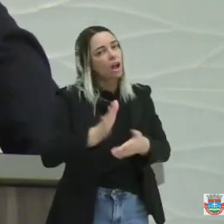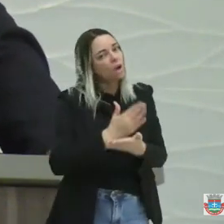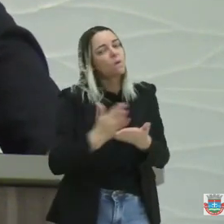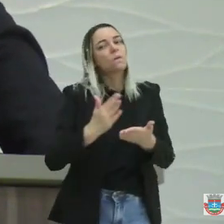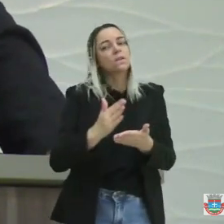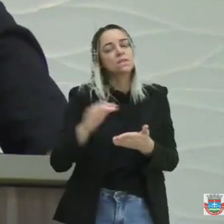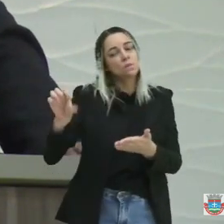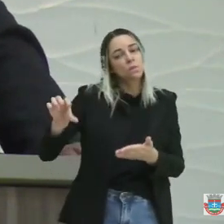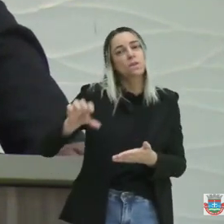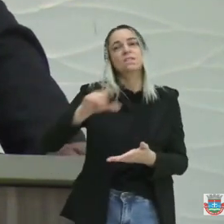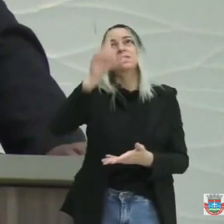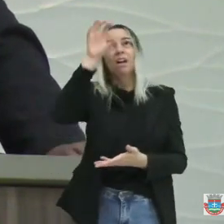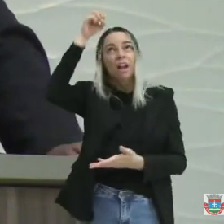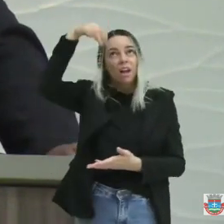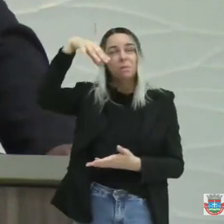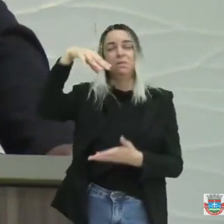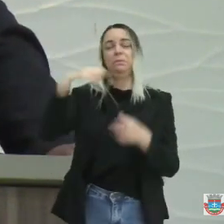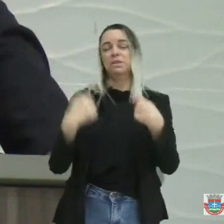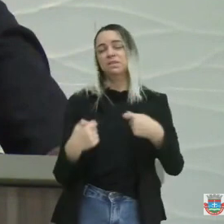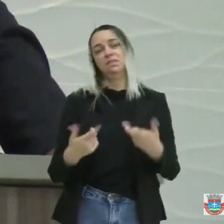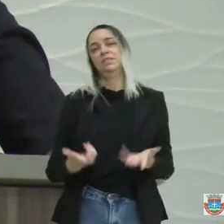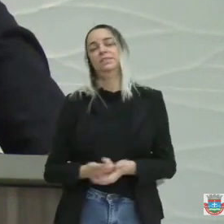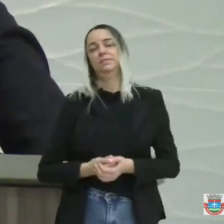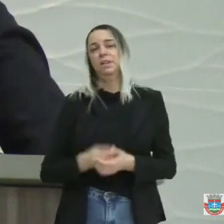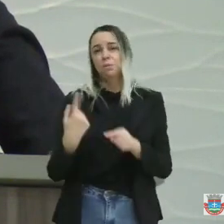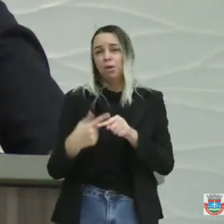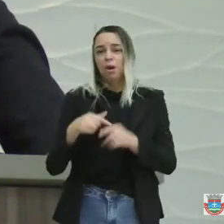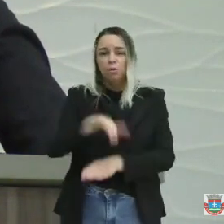faça a cobrança aí, tem lâmpada aqui totalmente nas escuras.